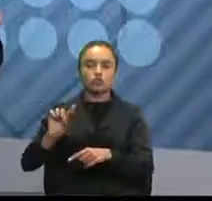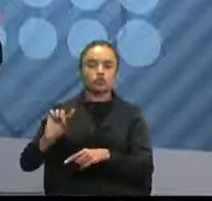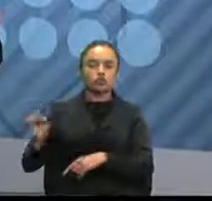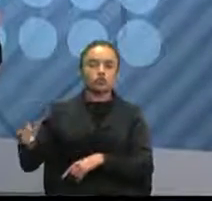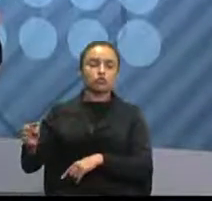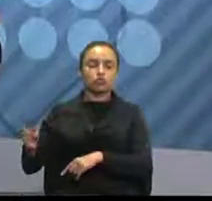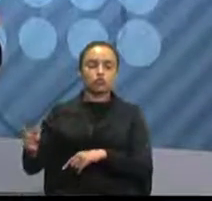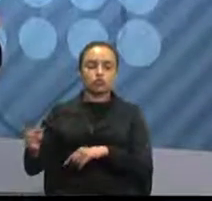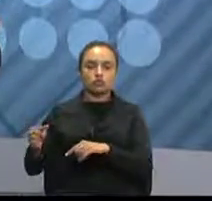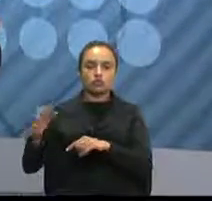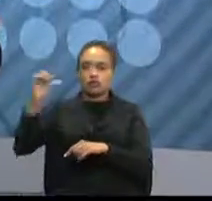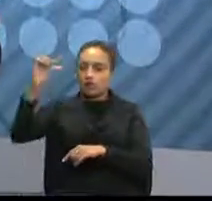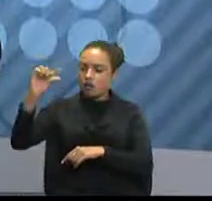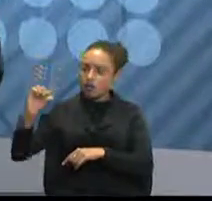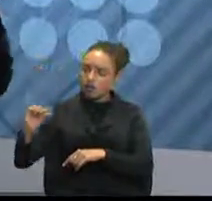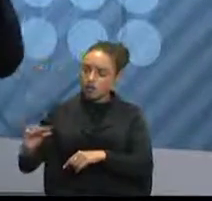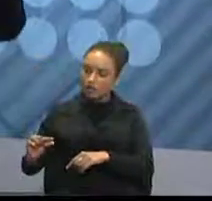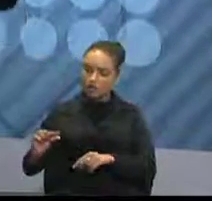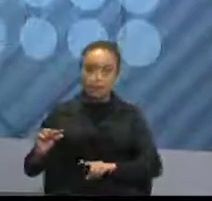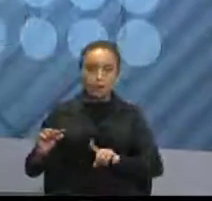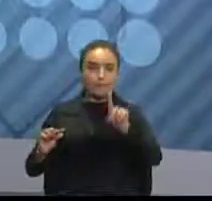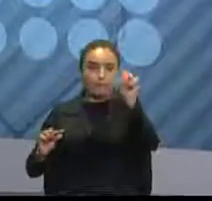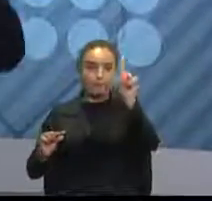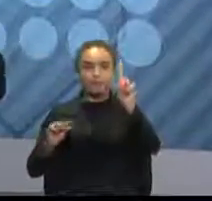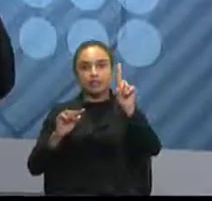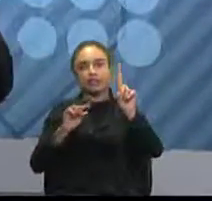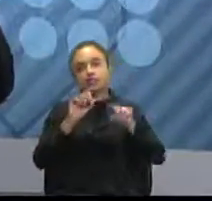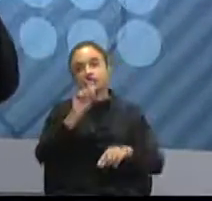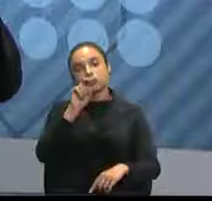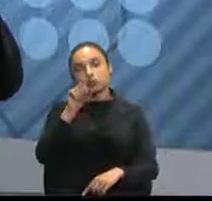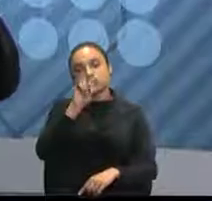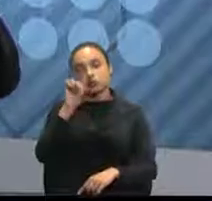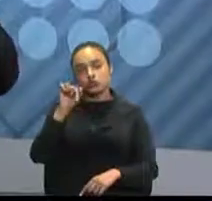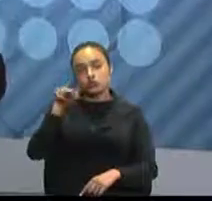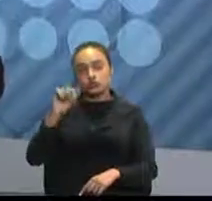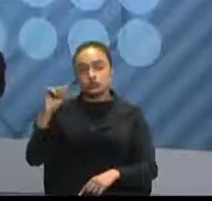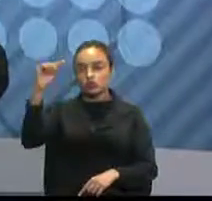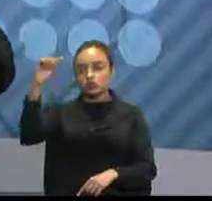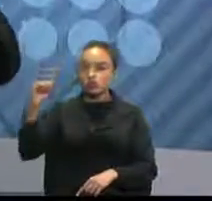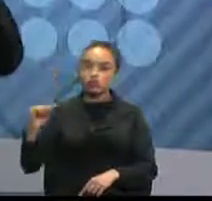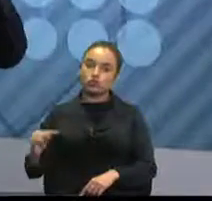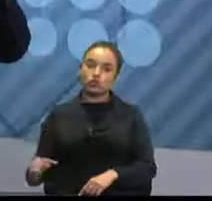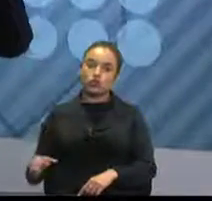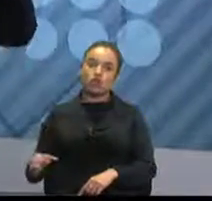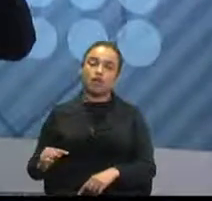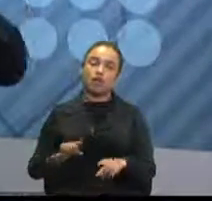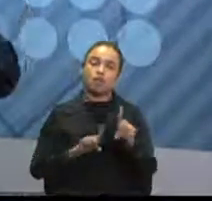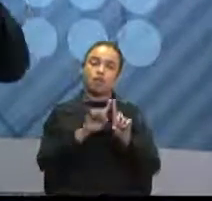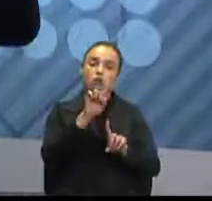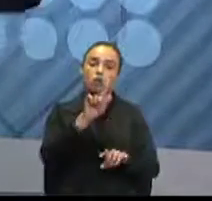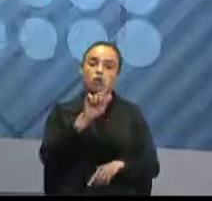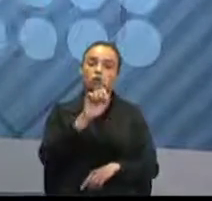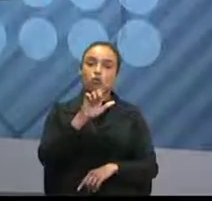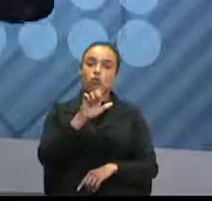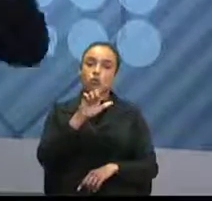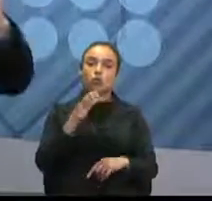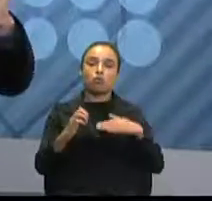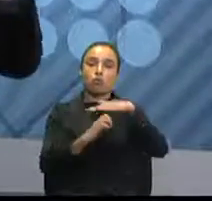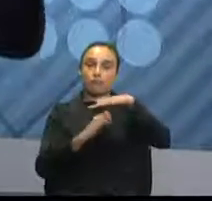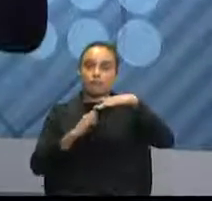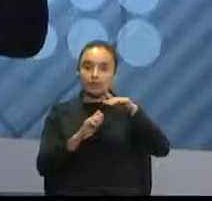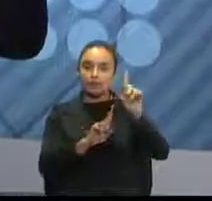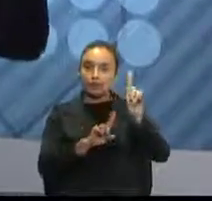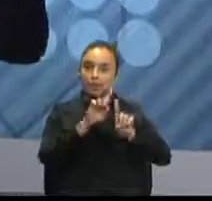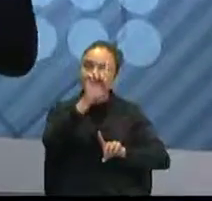valorizar ou seja baixar o câmbio as ações da suzano cae e da gol aumenta então assim elas têm essa balança é de